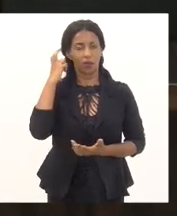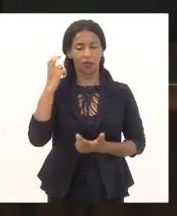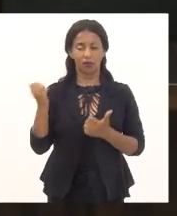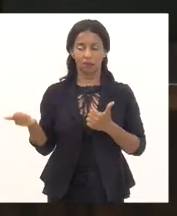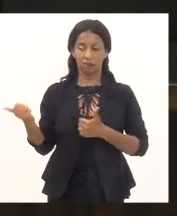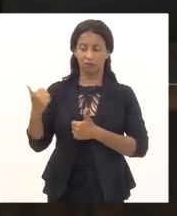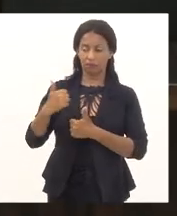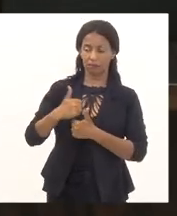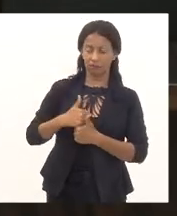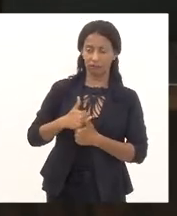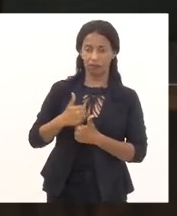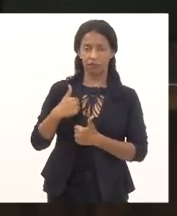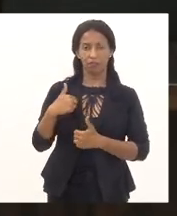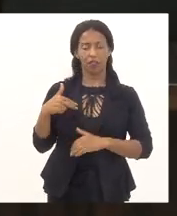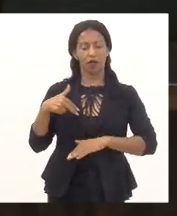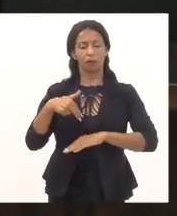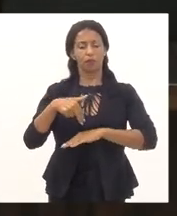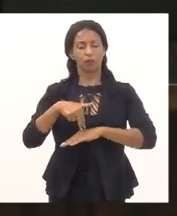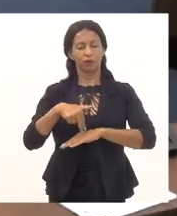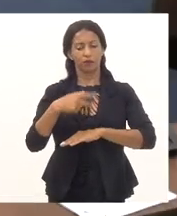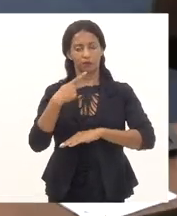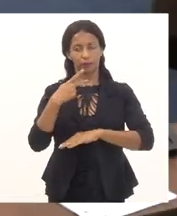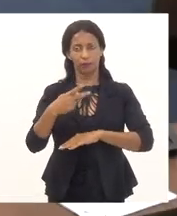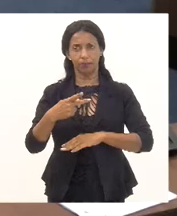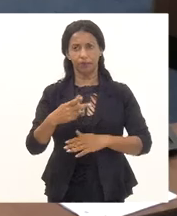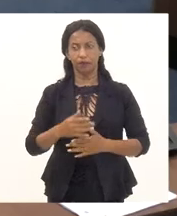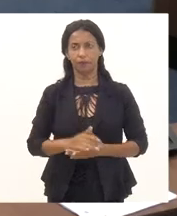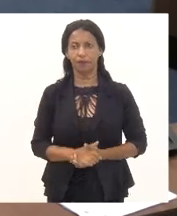possa fazer a minha manifestação.